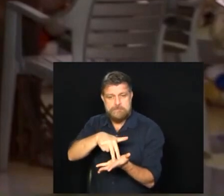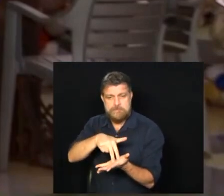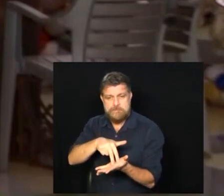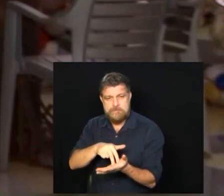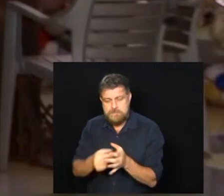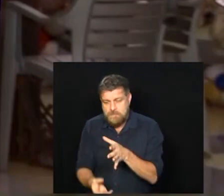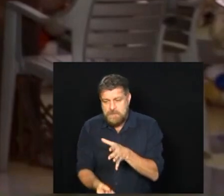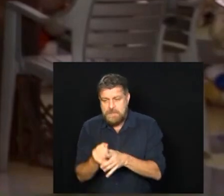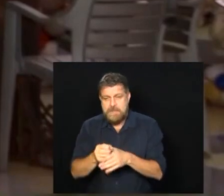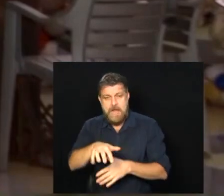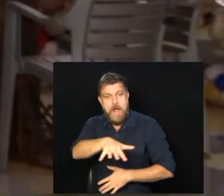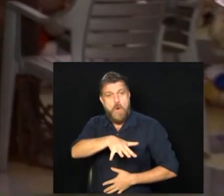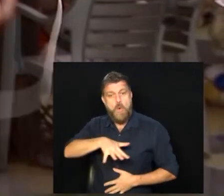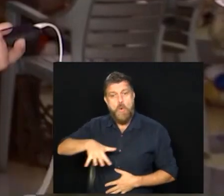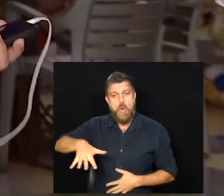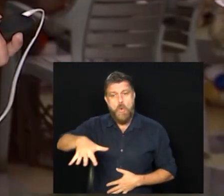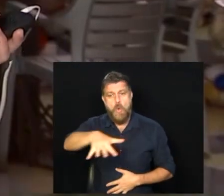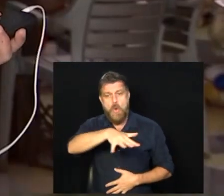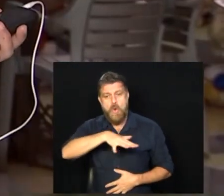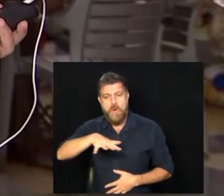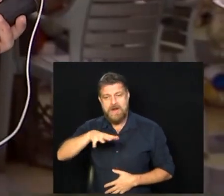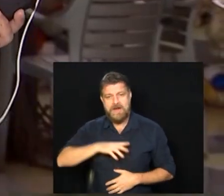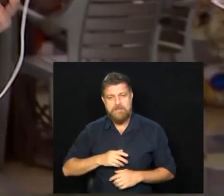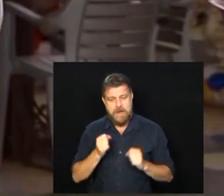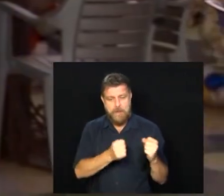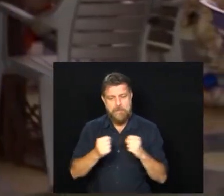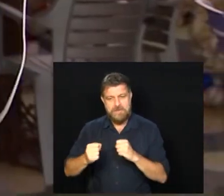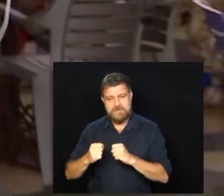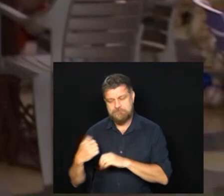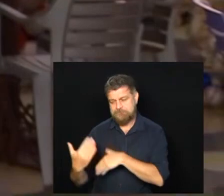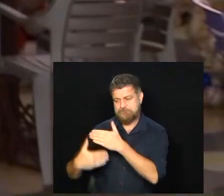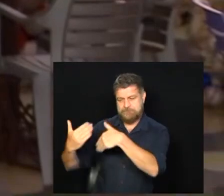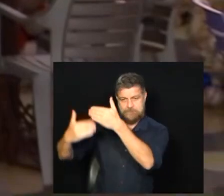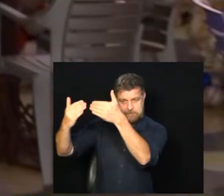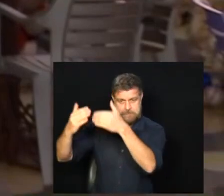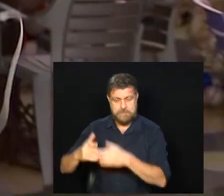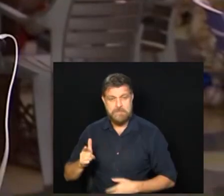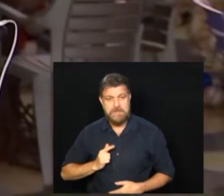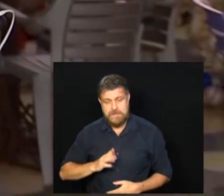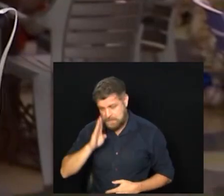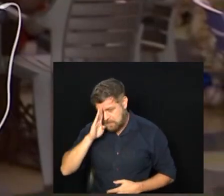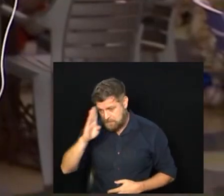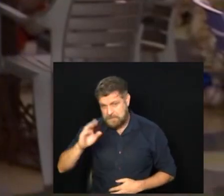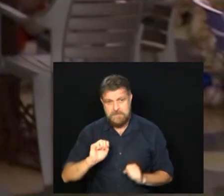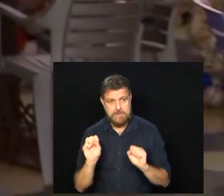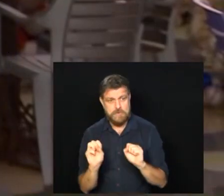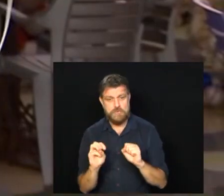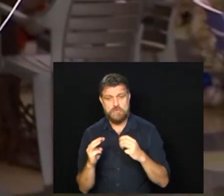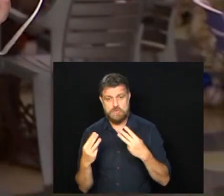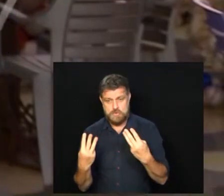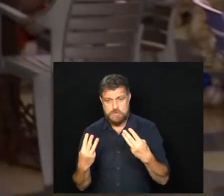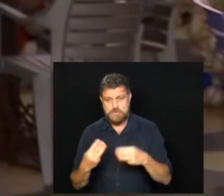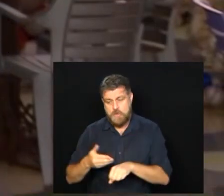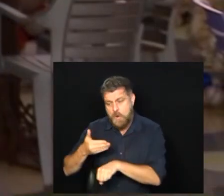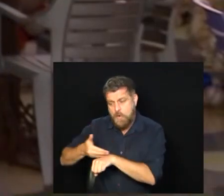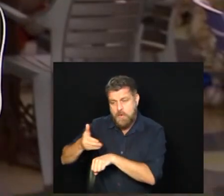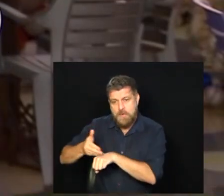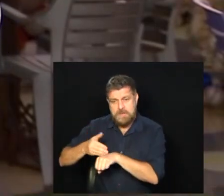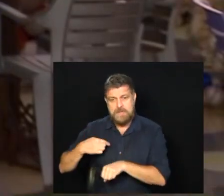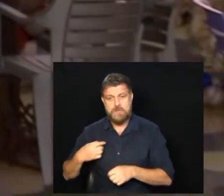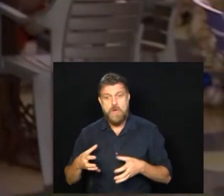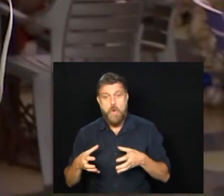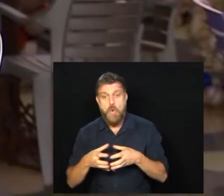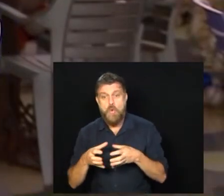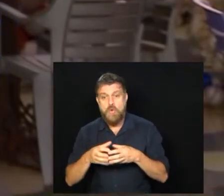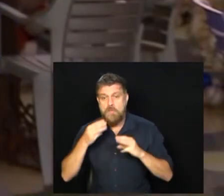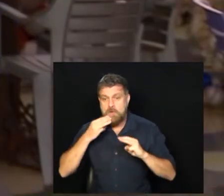um espaço para desenvolver os potenciais e principalmente para fazer os shows, os ensaios e os shows do nosso grupo